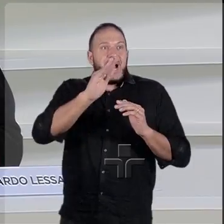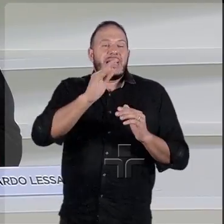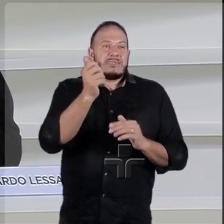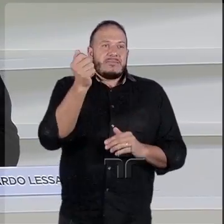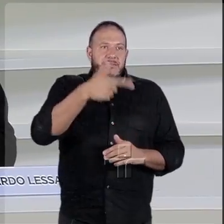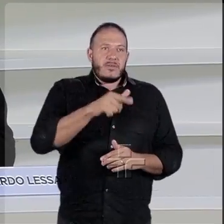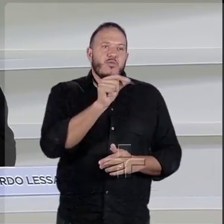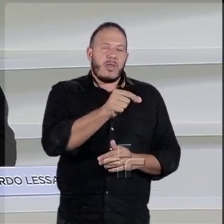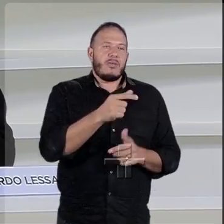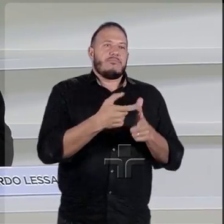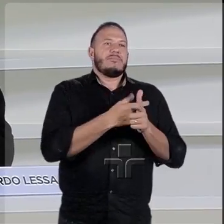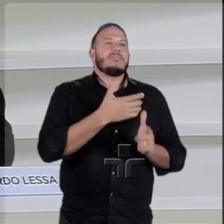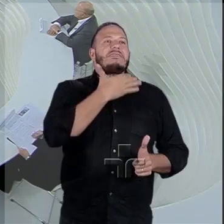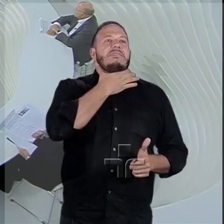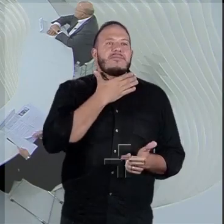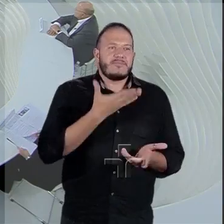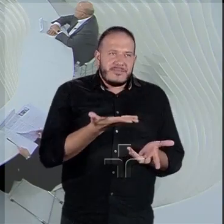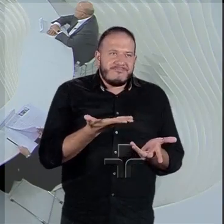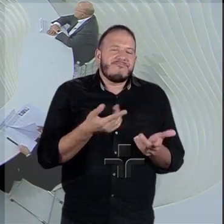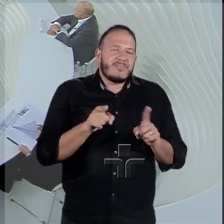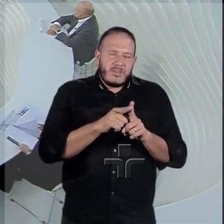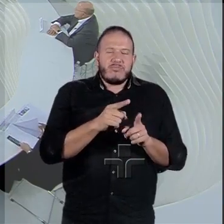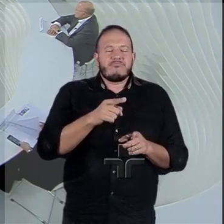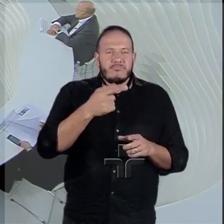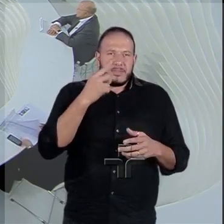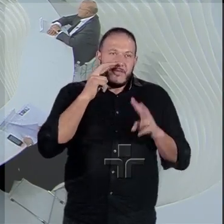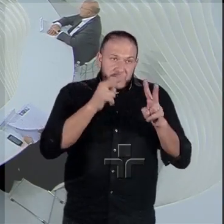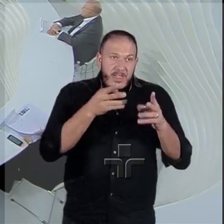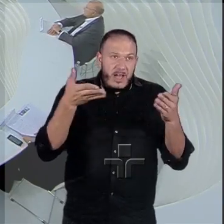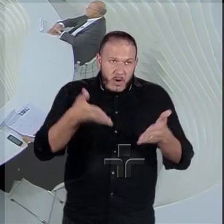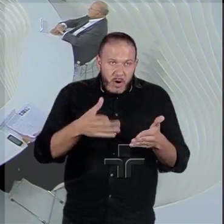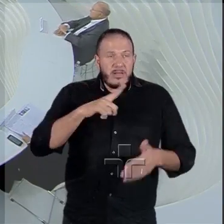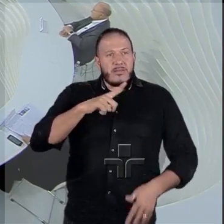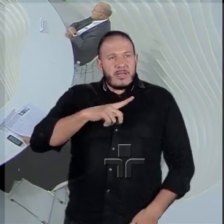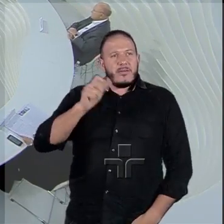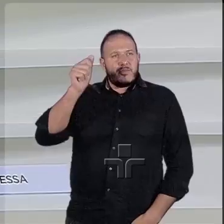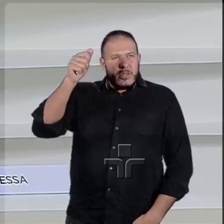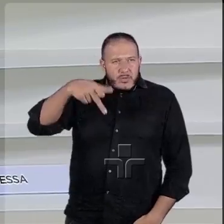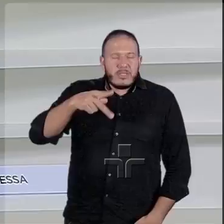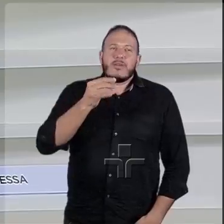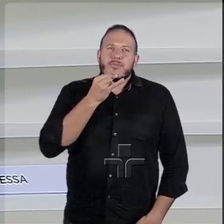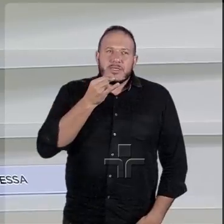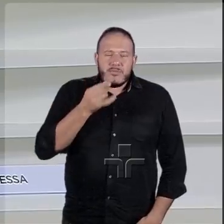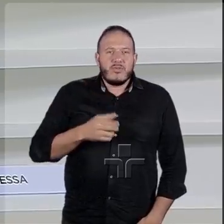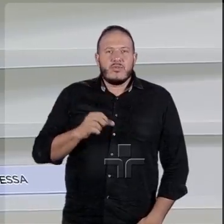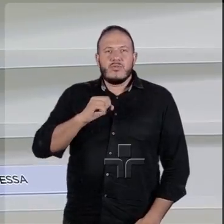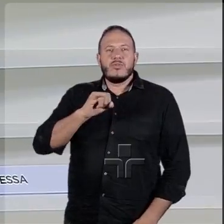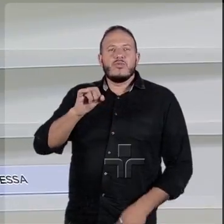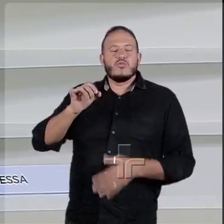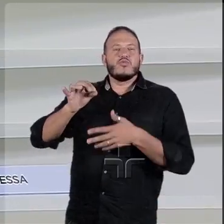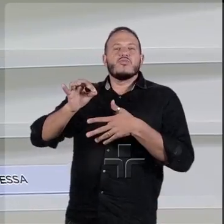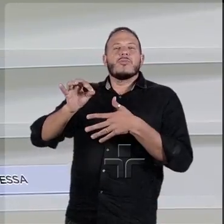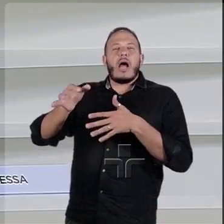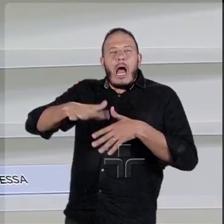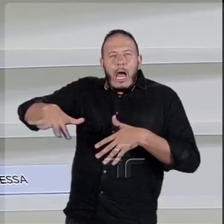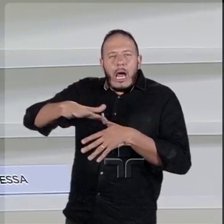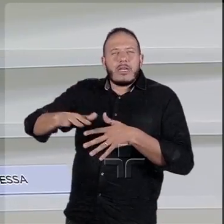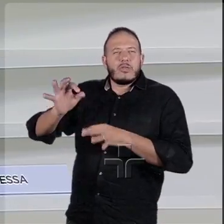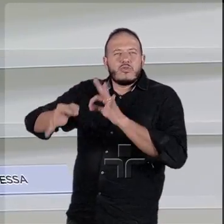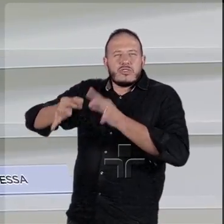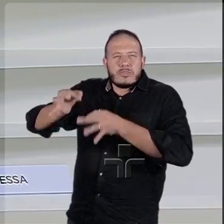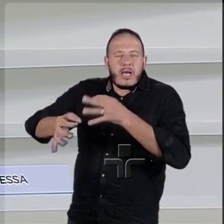do que o rombo. Então, temos aí as aposentadorias, por exemplo, do Judiciário, a média, R$26